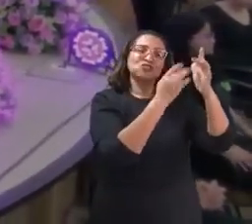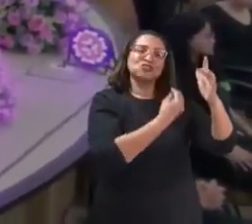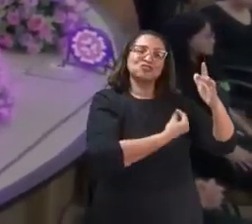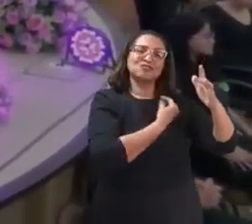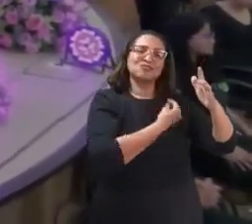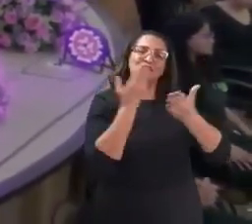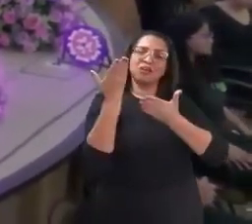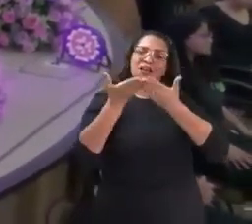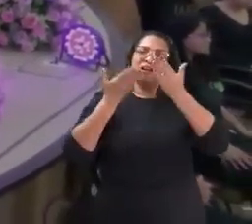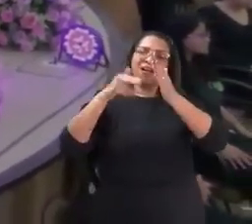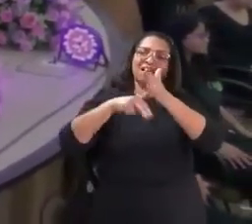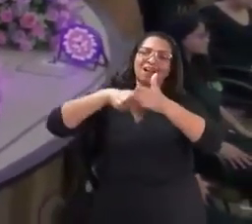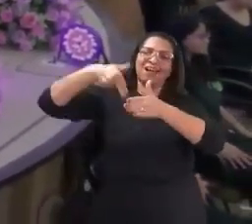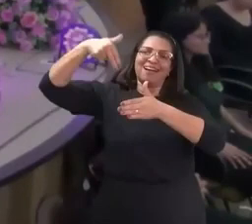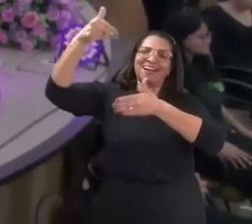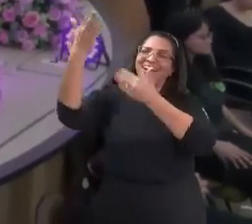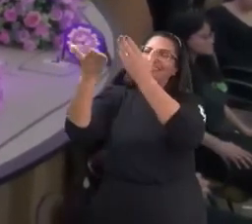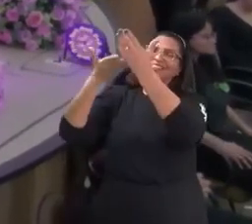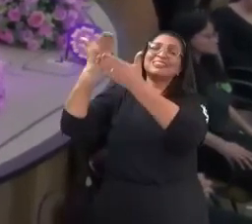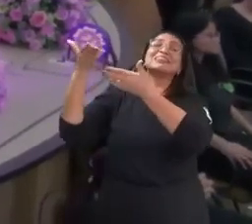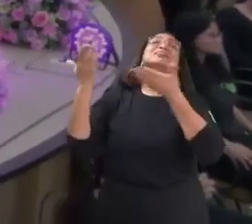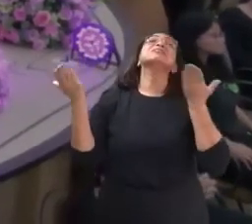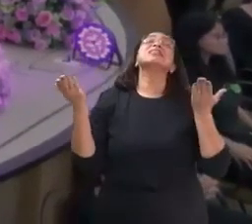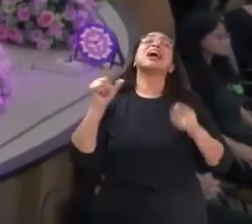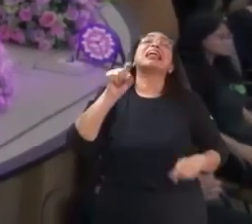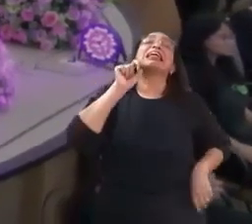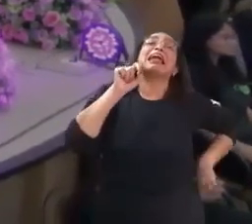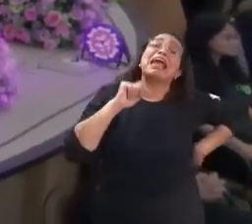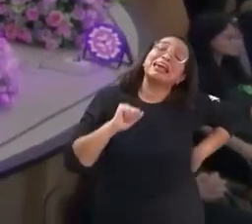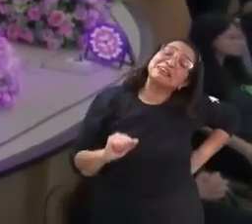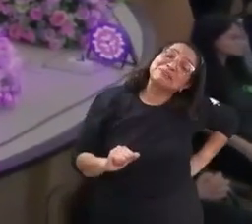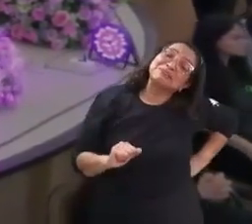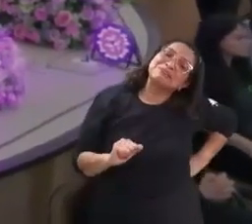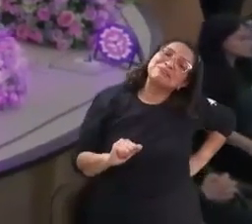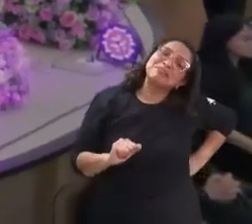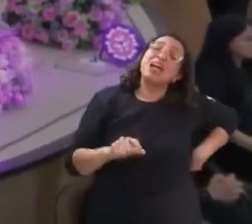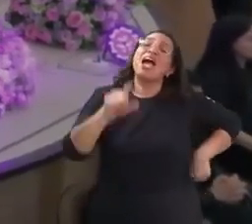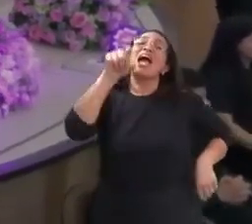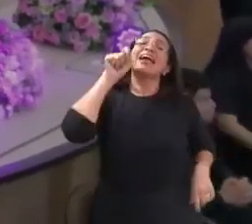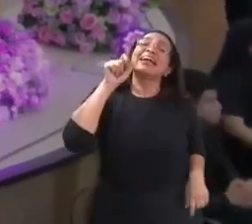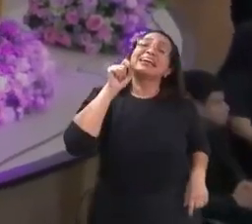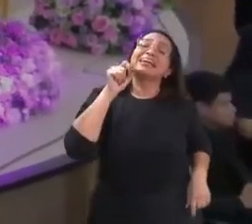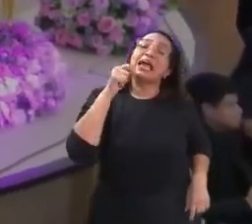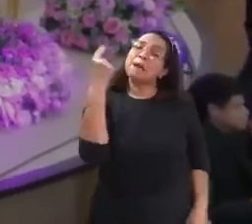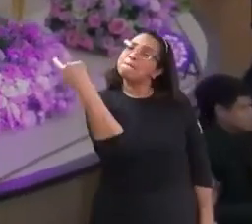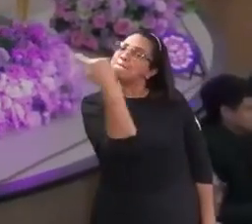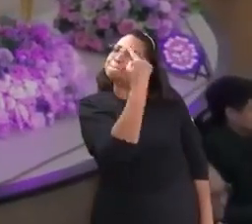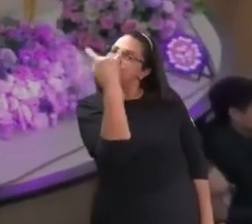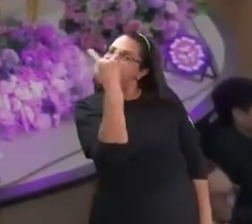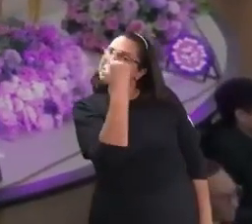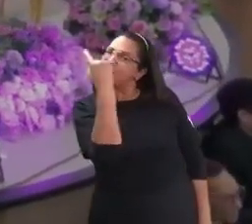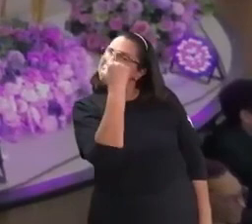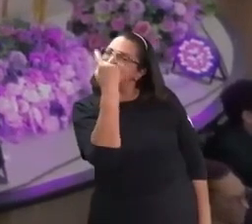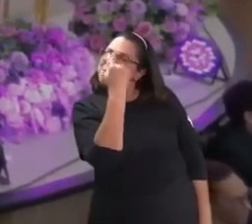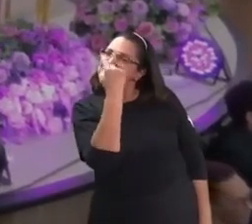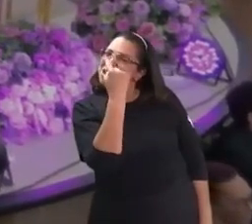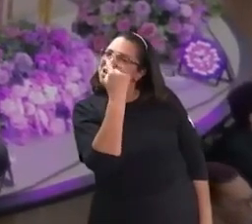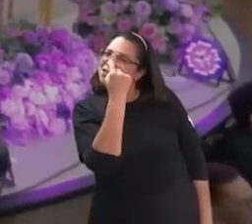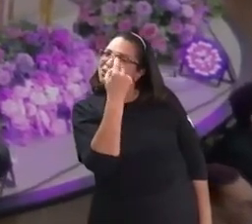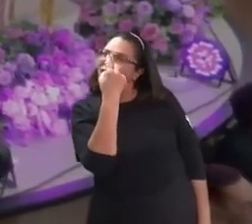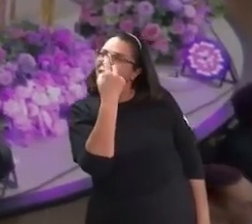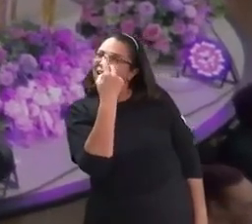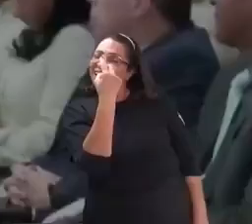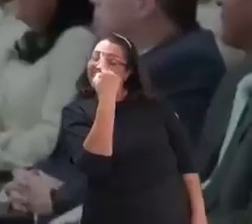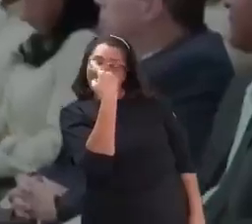Tem reviravolta ou não tem? Quem foi que entrou no túmulo e viu Jesus ressuscitado pela primeira vez?